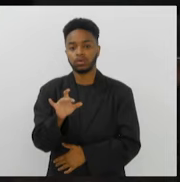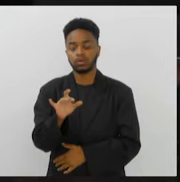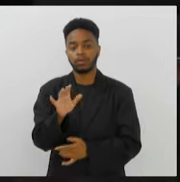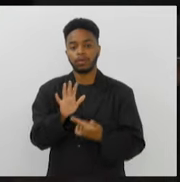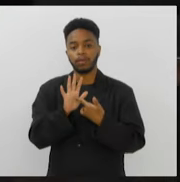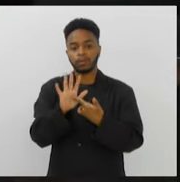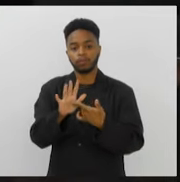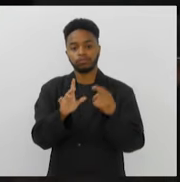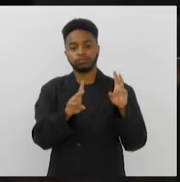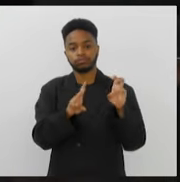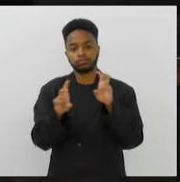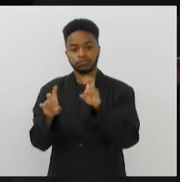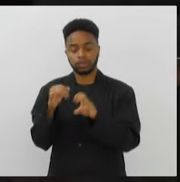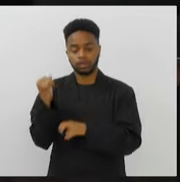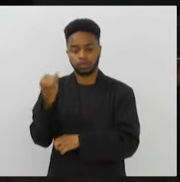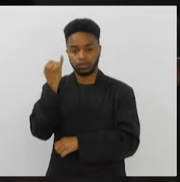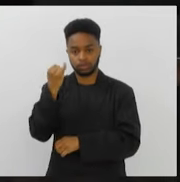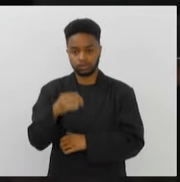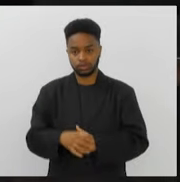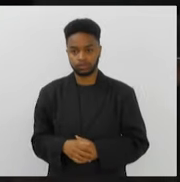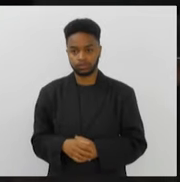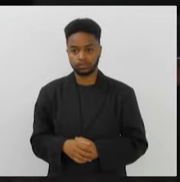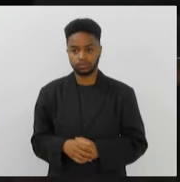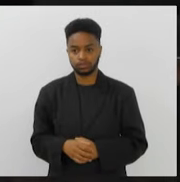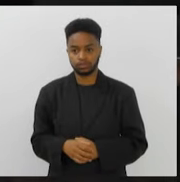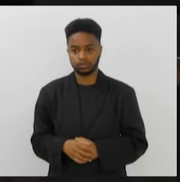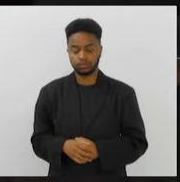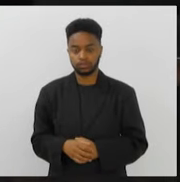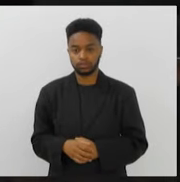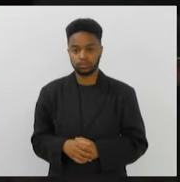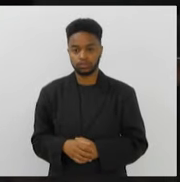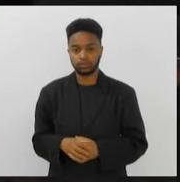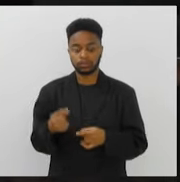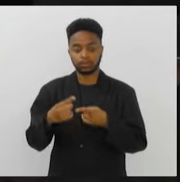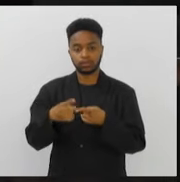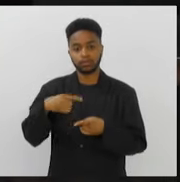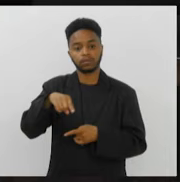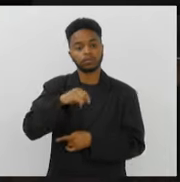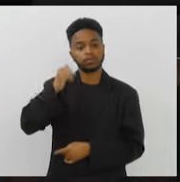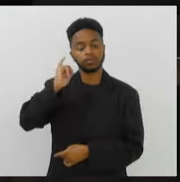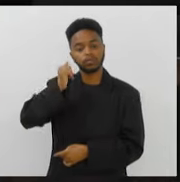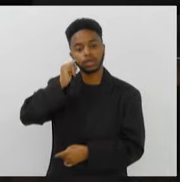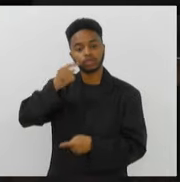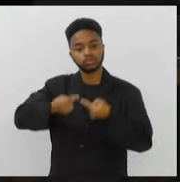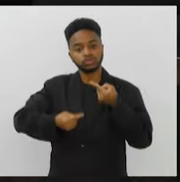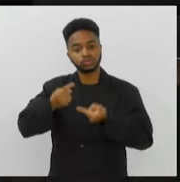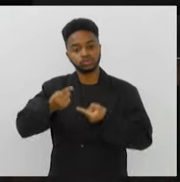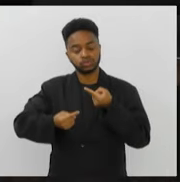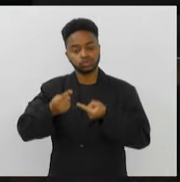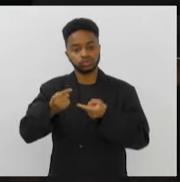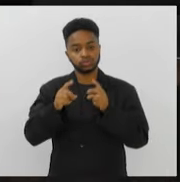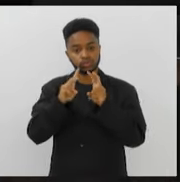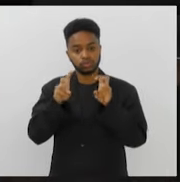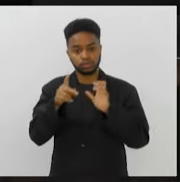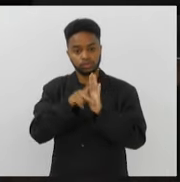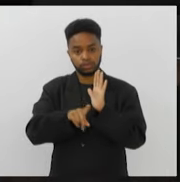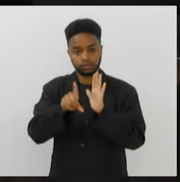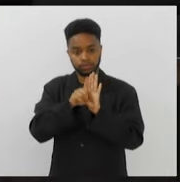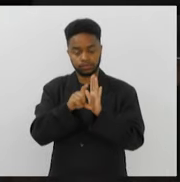apontar algumas questões importantes na narrativa que está sendo construída sobre a discussão desse projeto